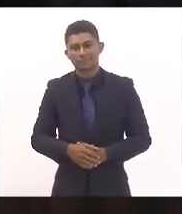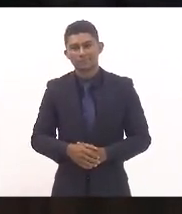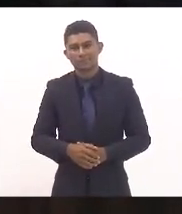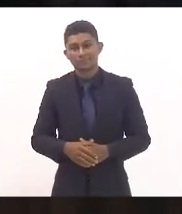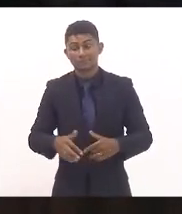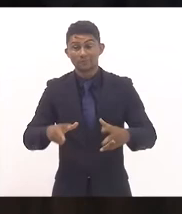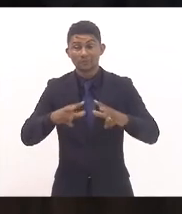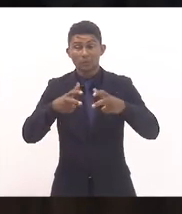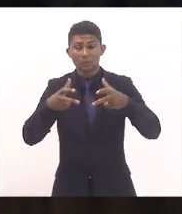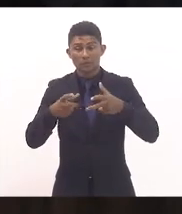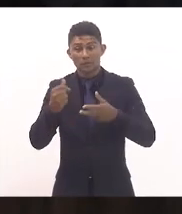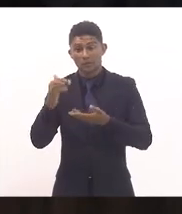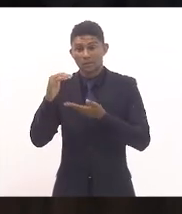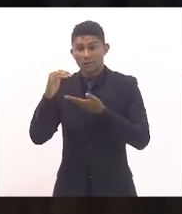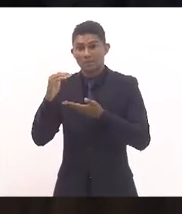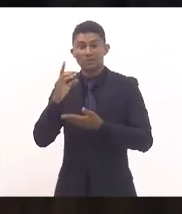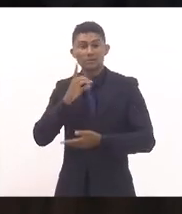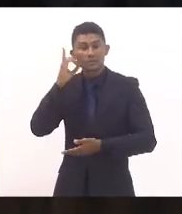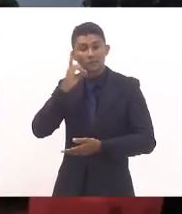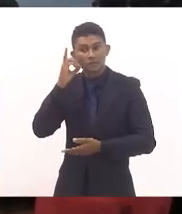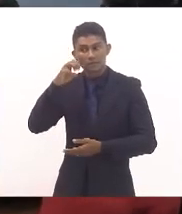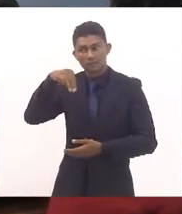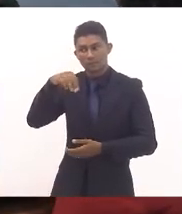Pela Comissão de Orçamento, deputado Márcio Pacheco.